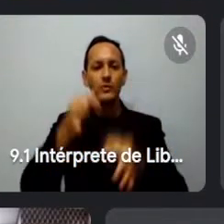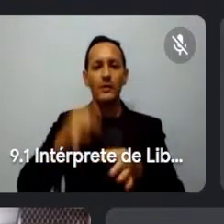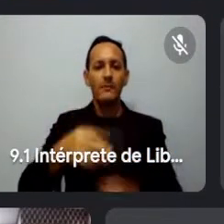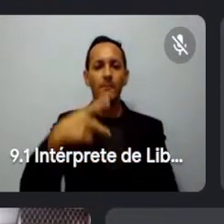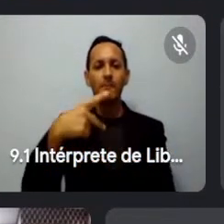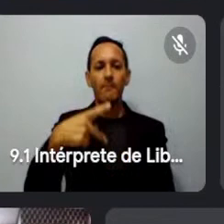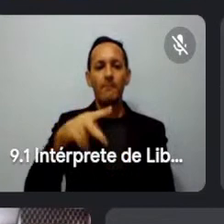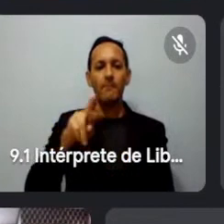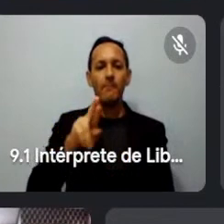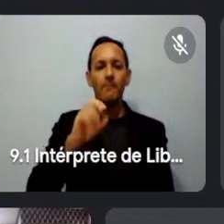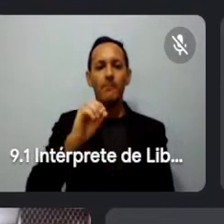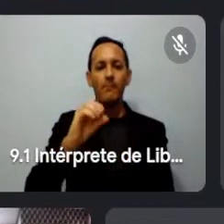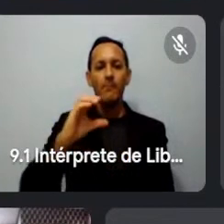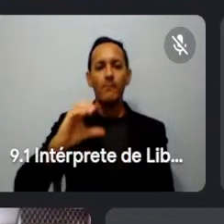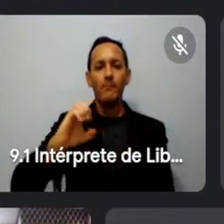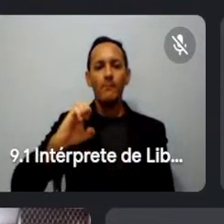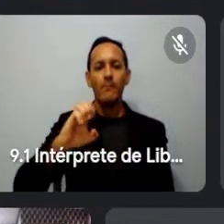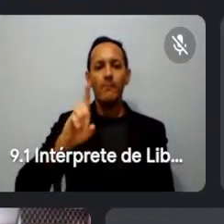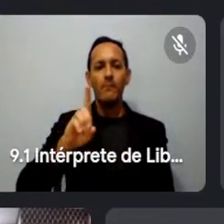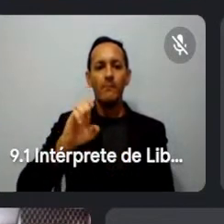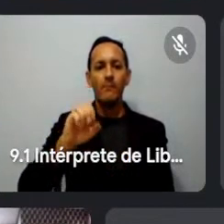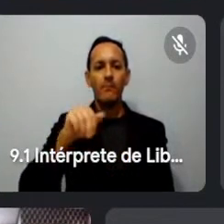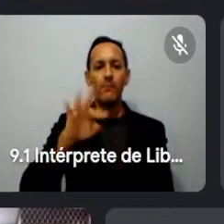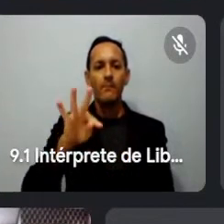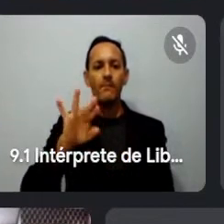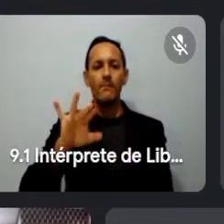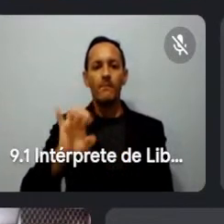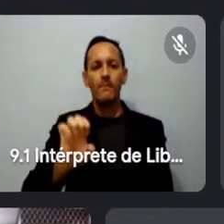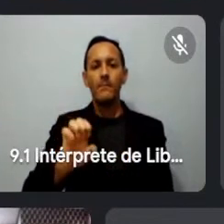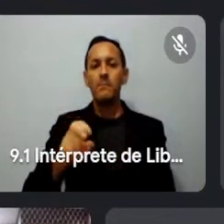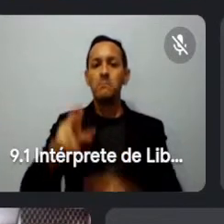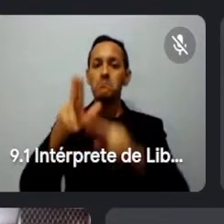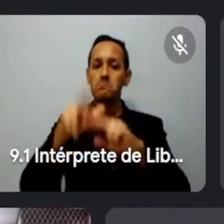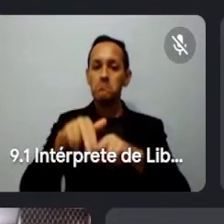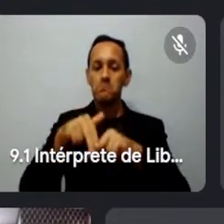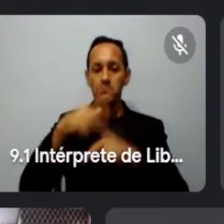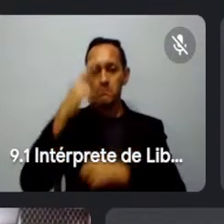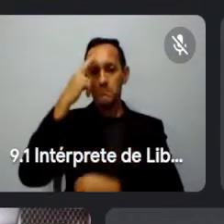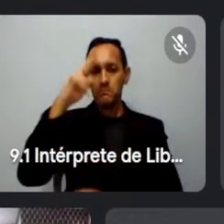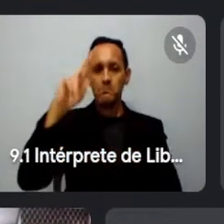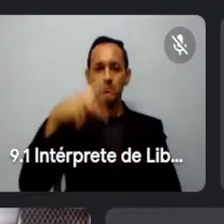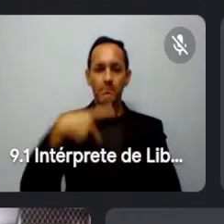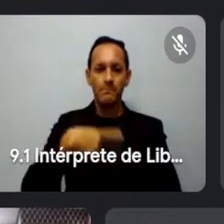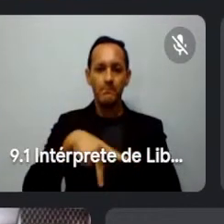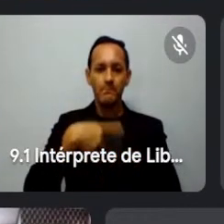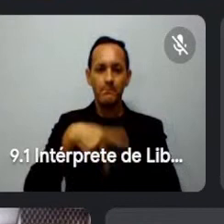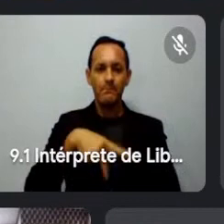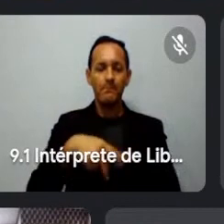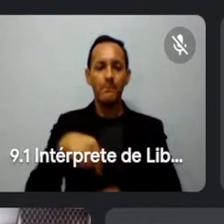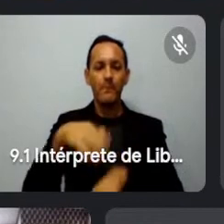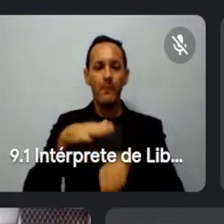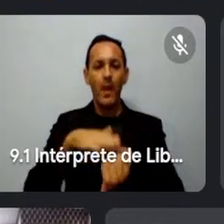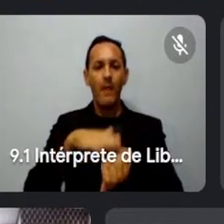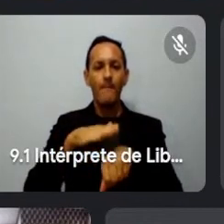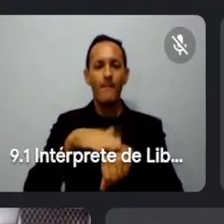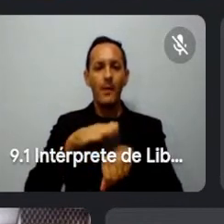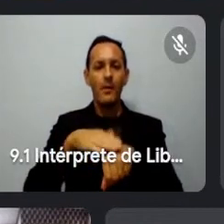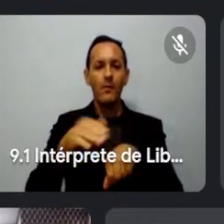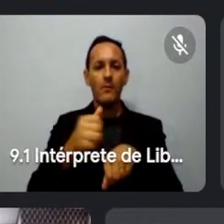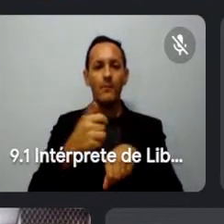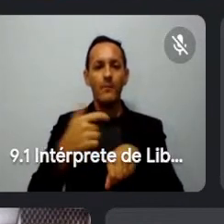procedente no caso aqui então senhor presidente É eu estou